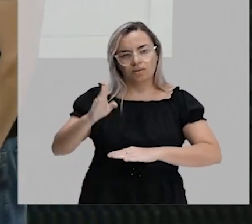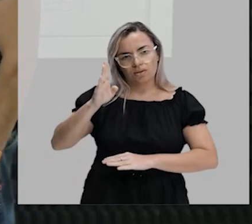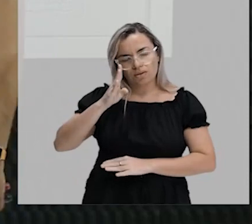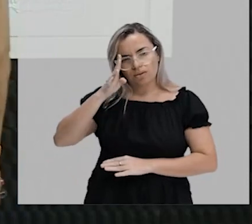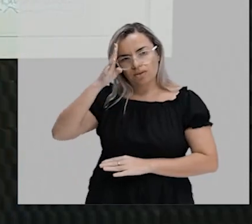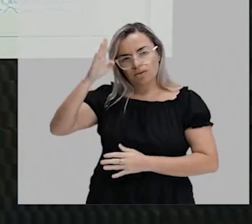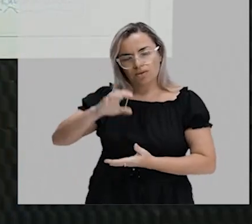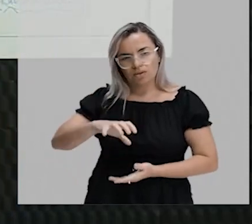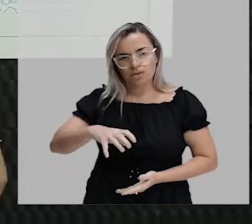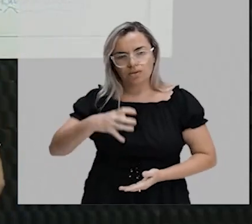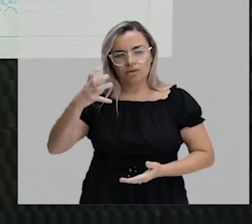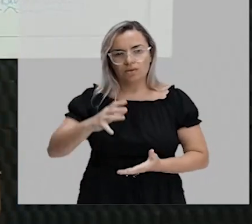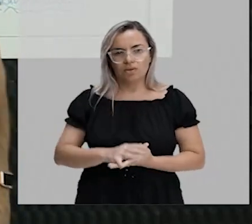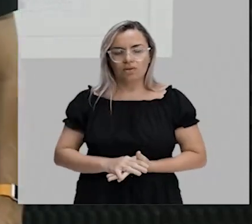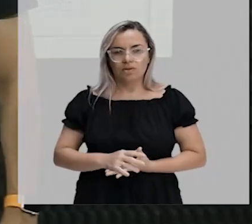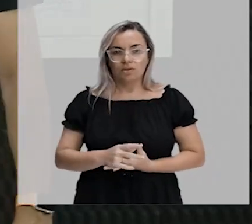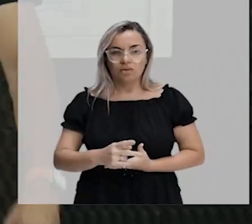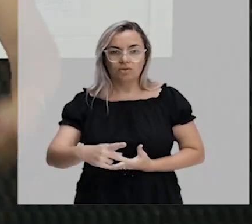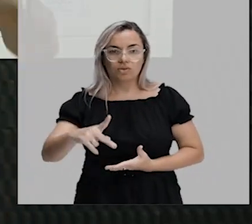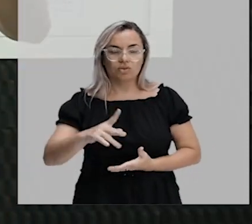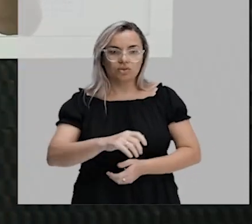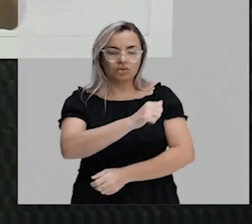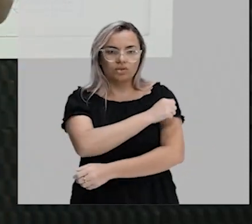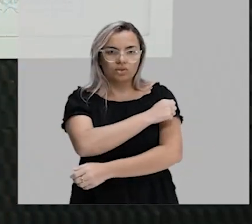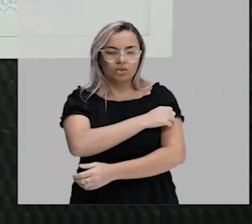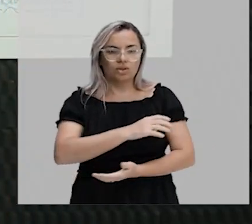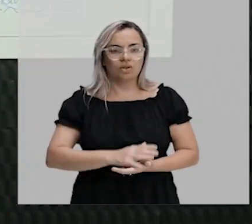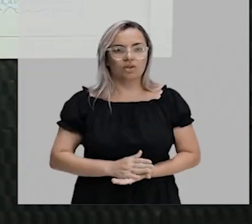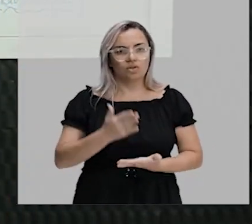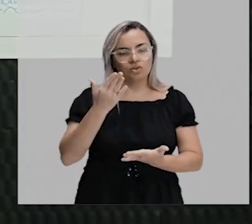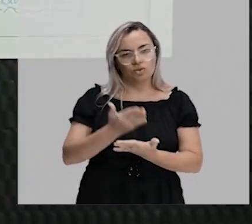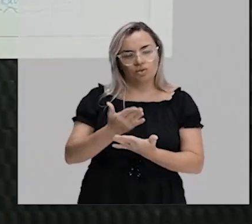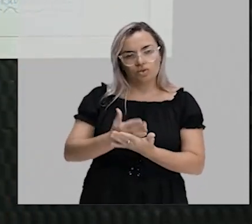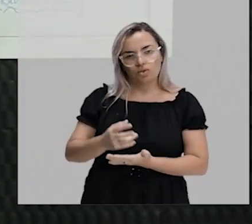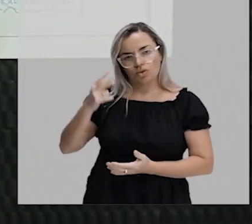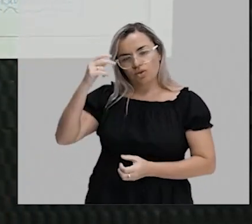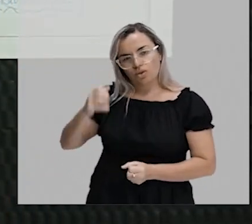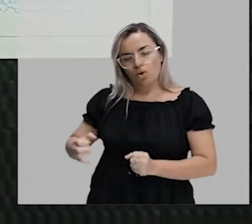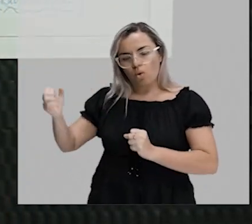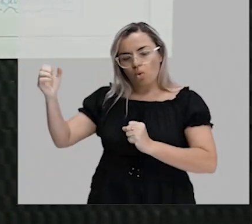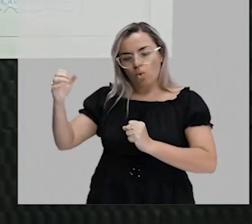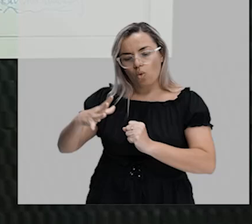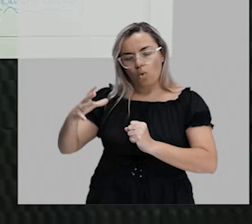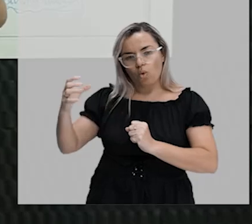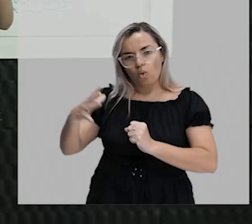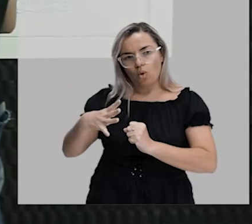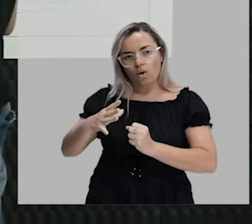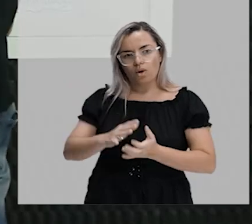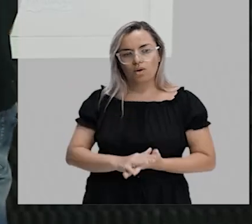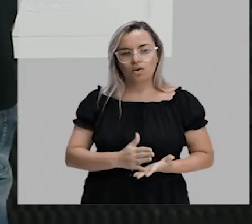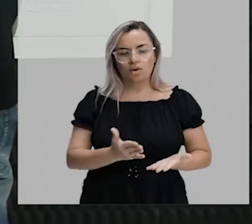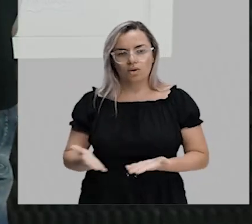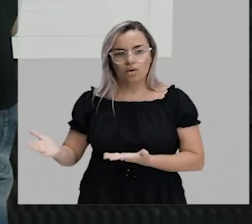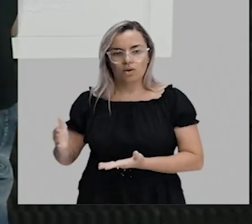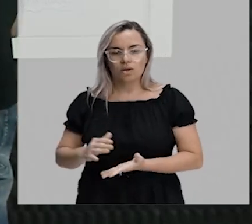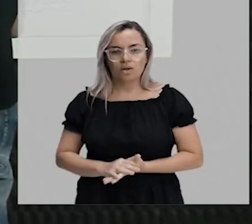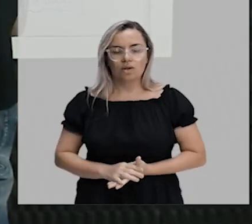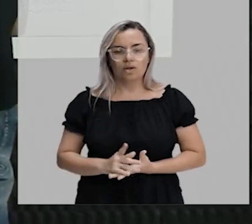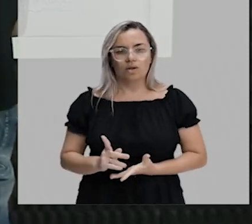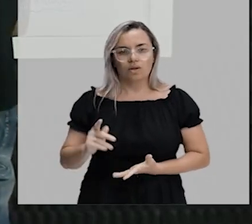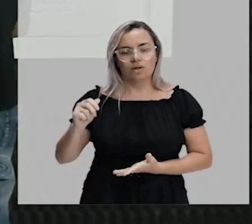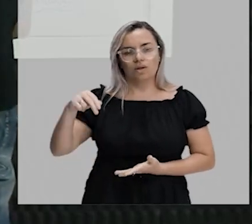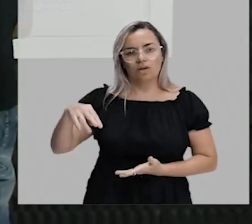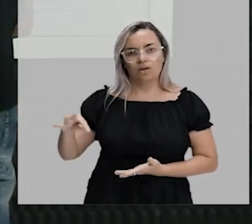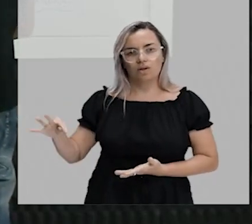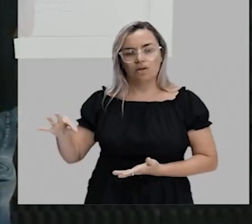um acontecimento que os senhores estudam muito história, que é o iluminismo, e a deontologia, ela, em Kant, certo?